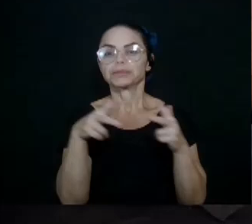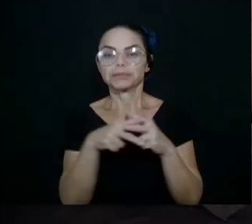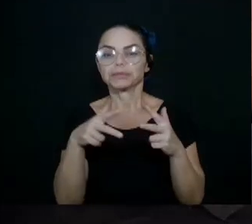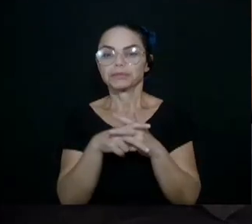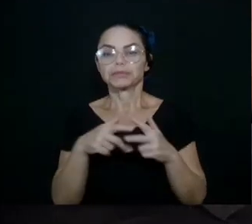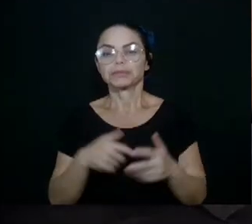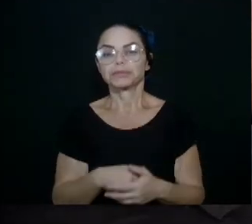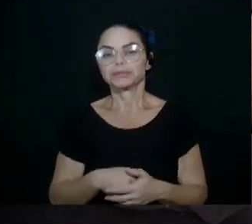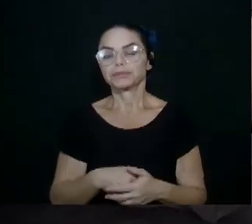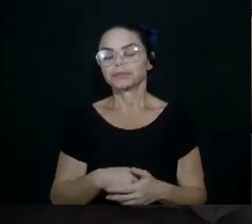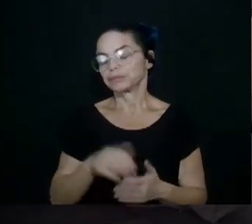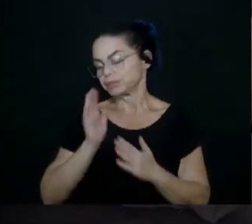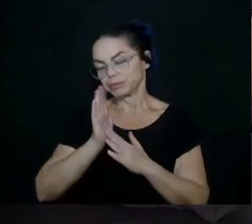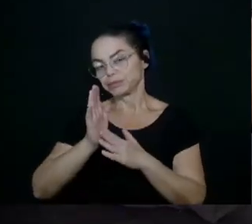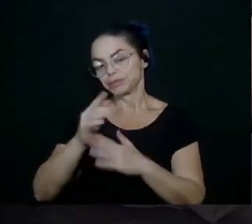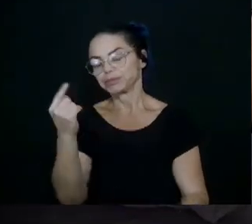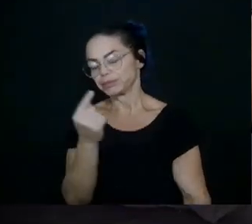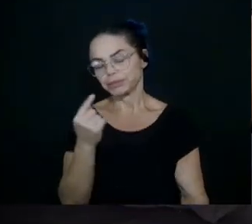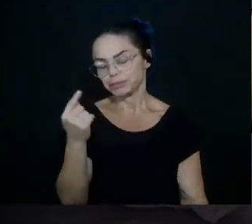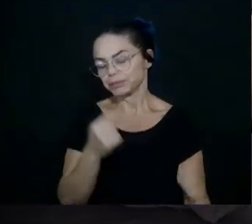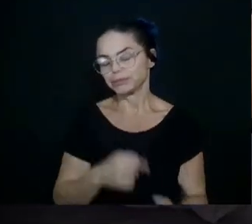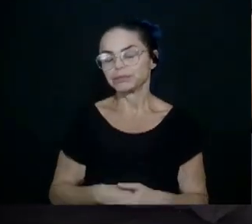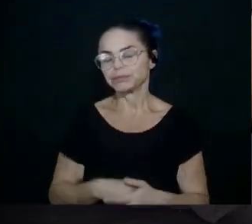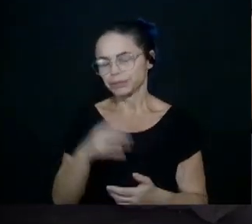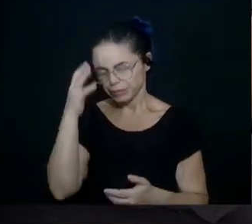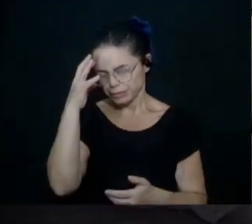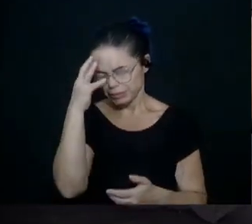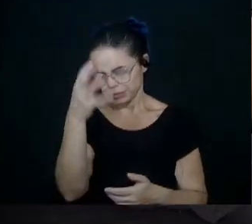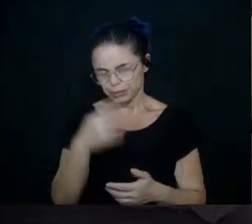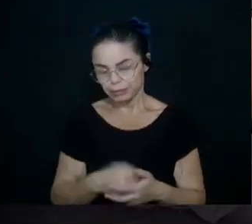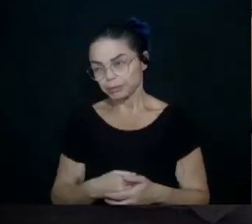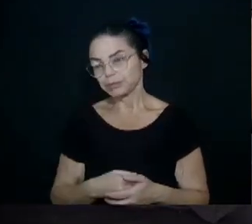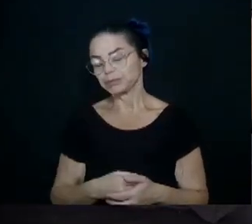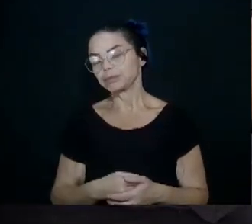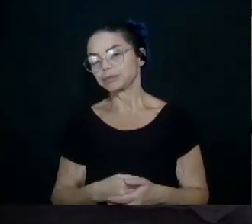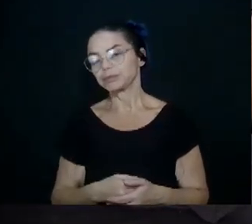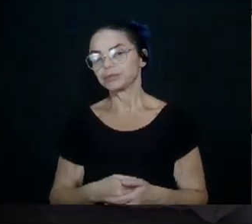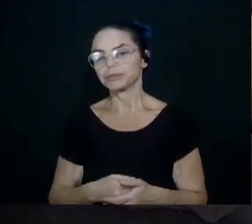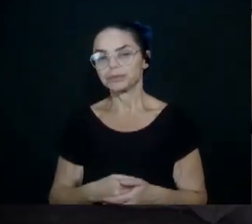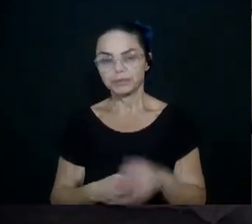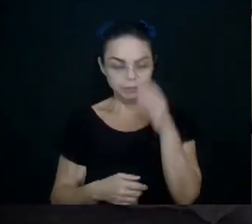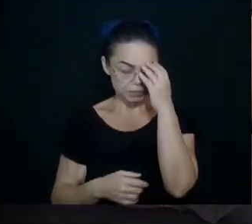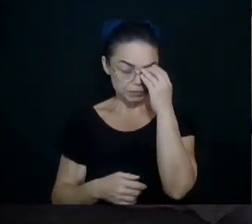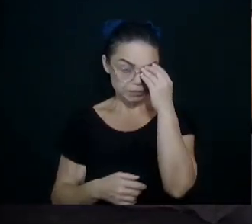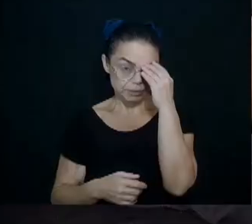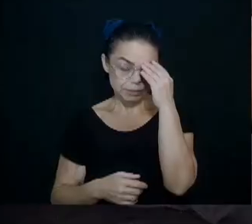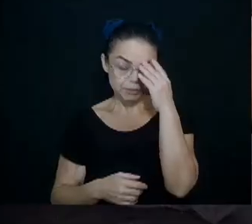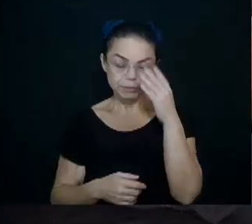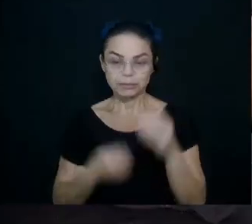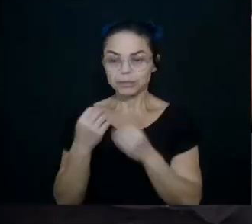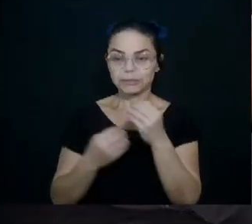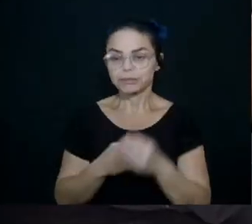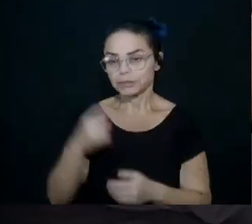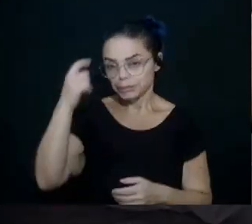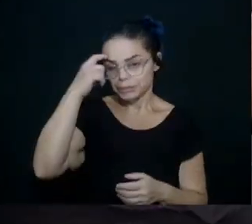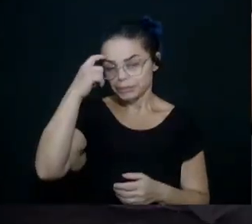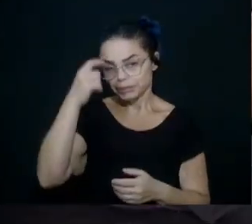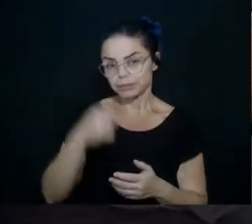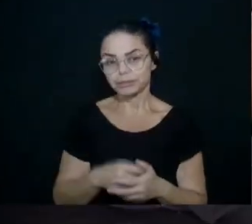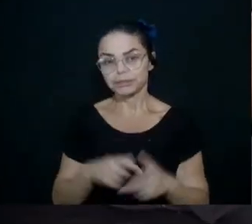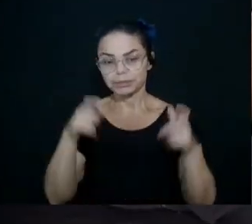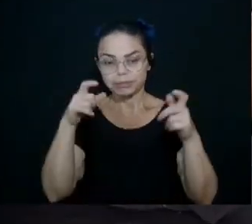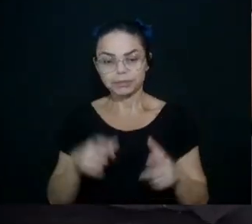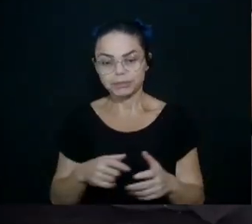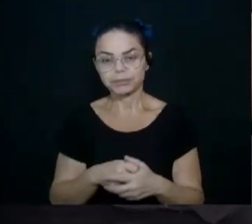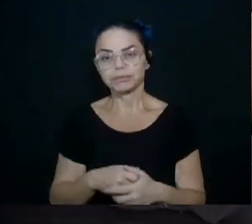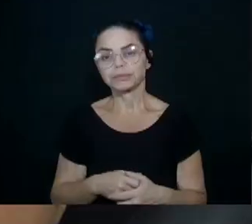E a partir dessa decisão, então, Vinícius, como foi pensar nesse espaço. Aqui é um espaço